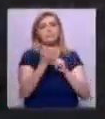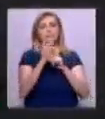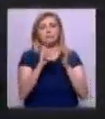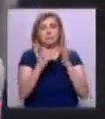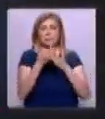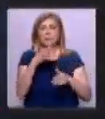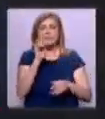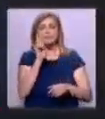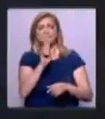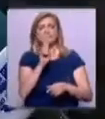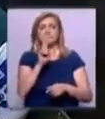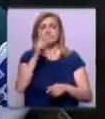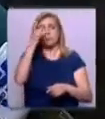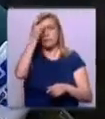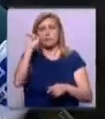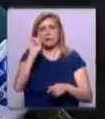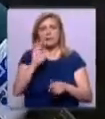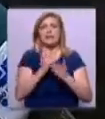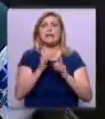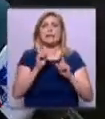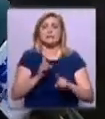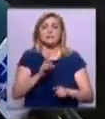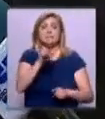propostas socialistas. As medidas que são apresentadas